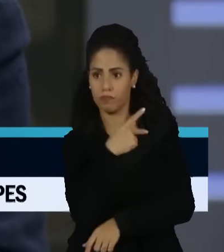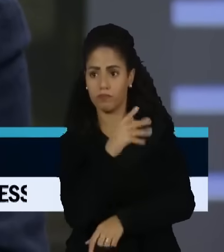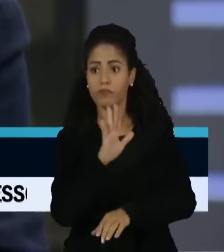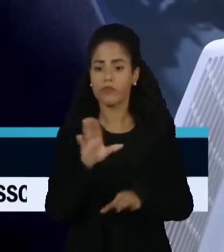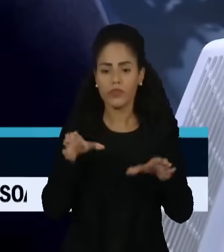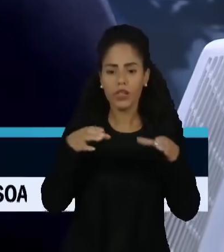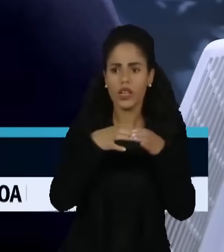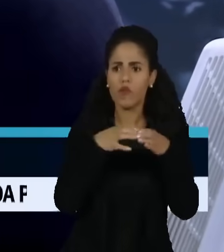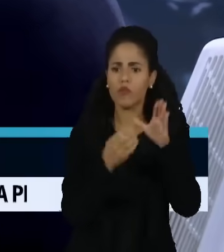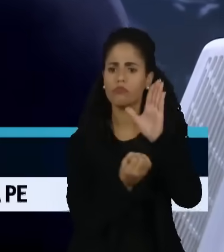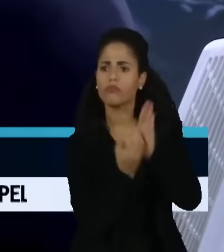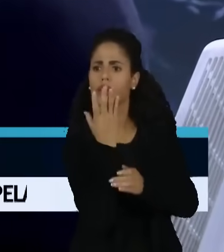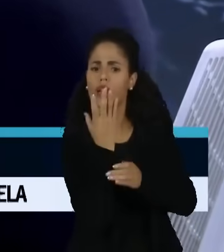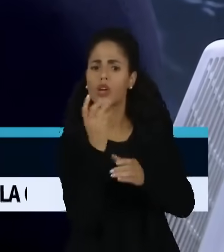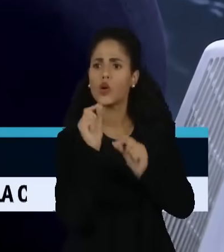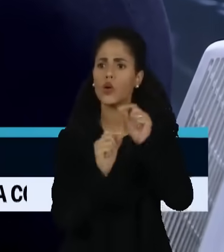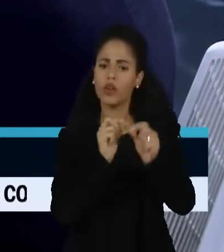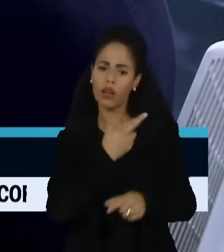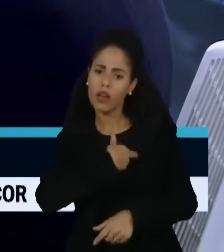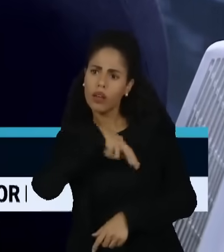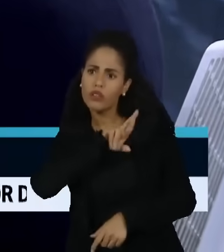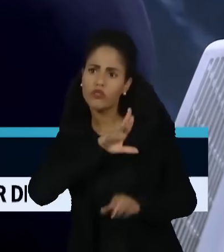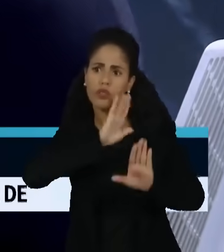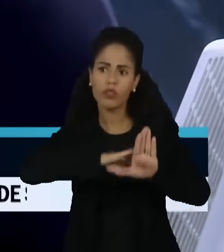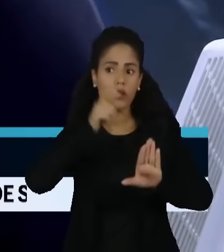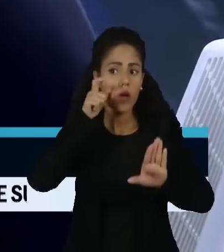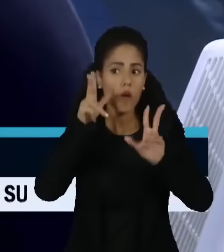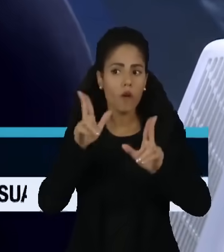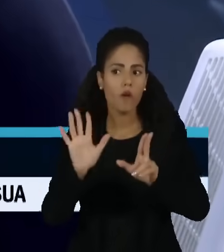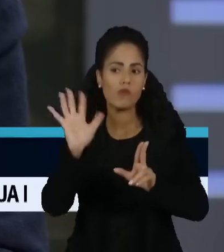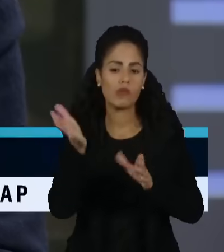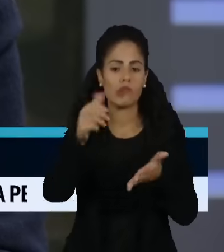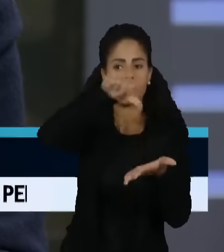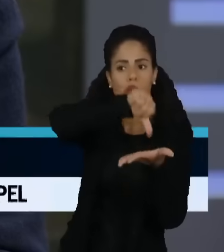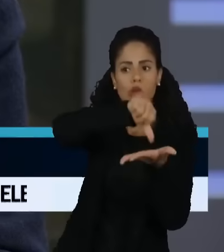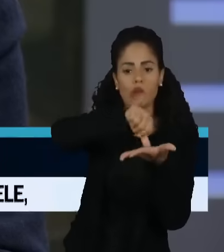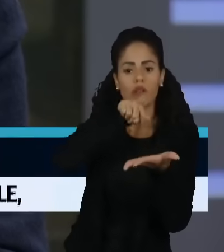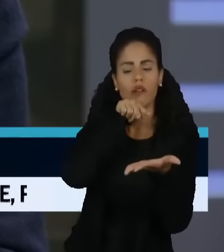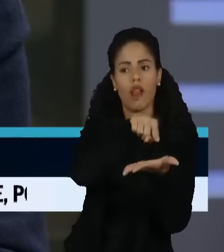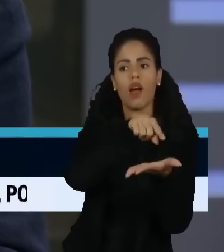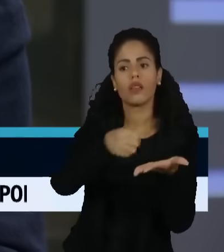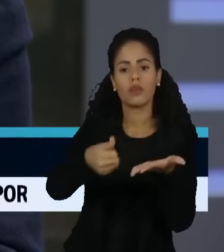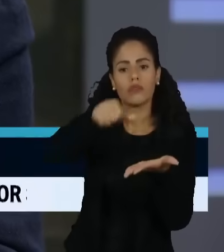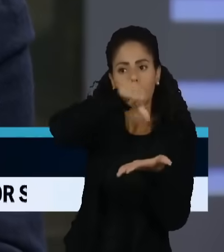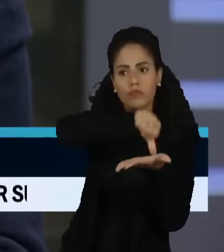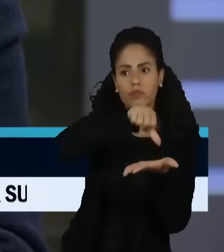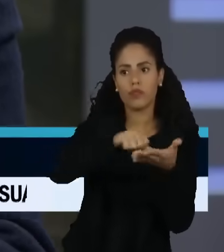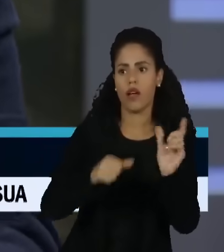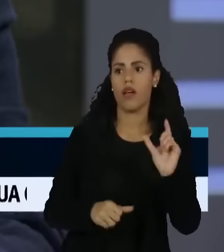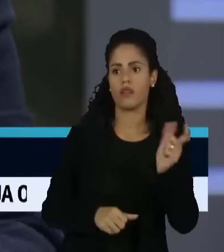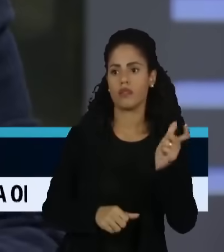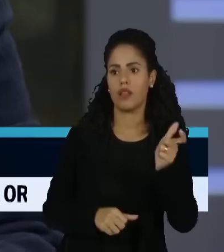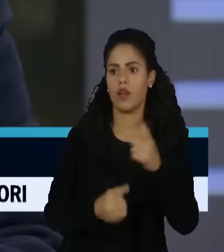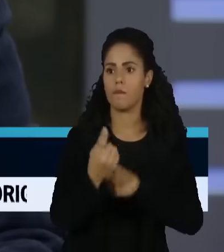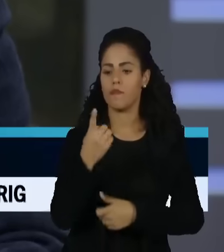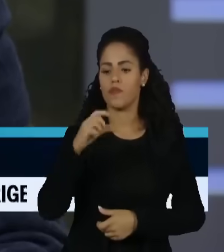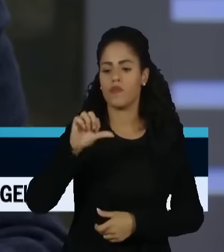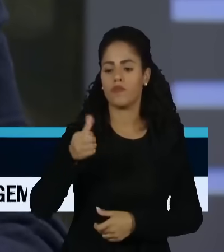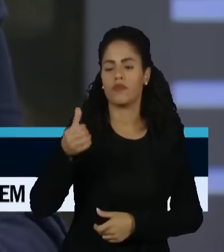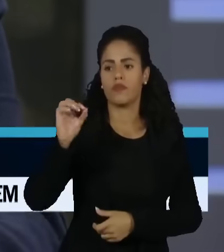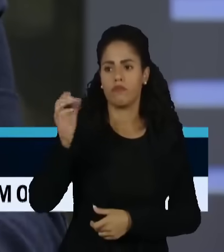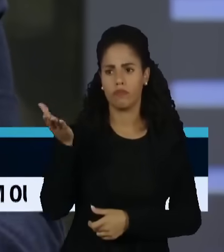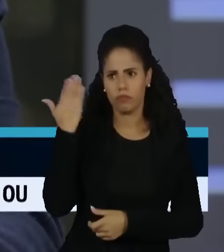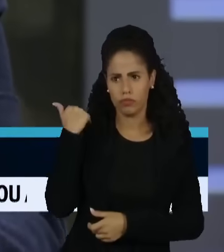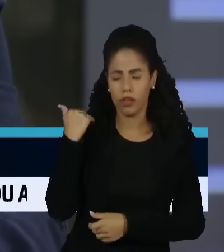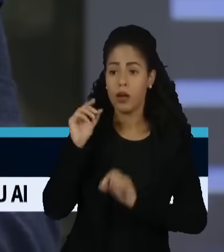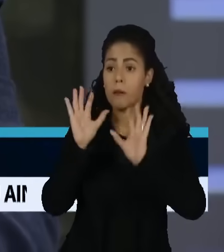apareceu esses grupos religiosos, que tem a ver também com o que aconteceu lá no Irã, né? Com a Revolução Islâmica Branca no final dos anos 70. E a grande questão